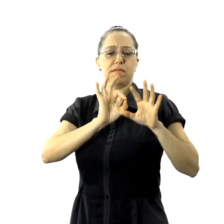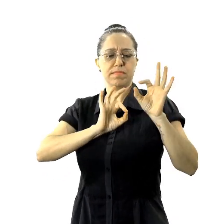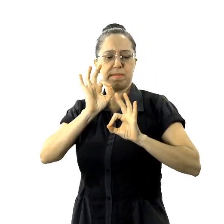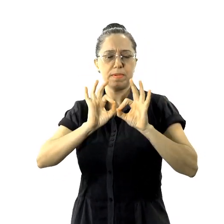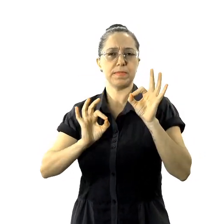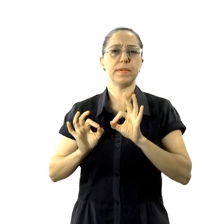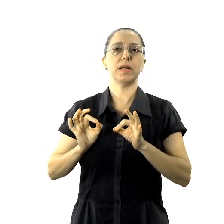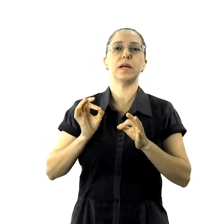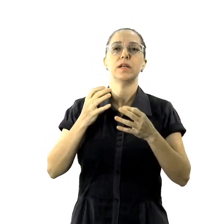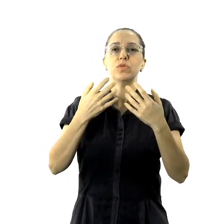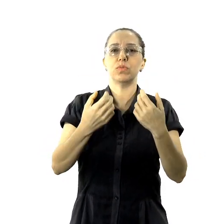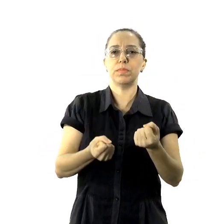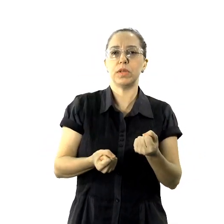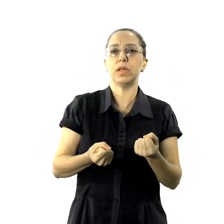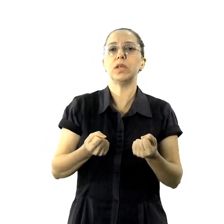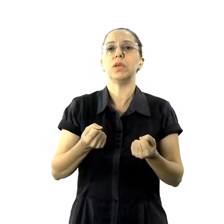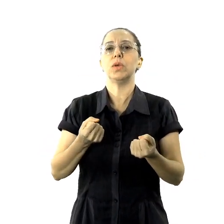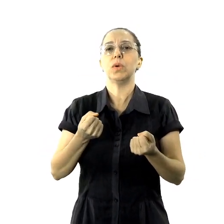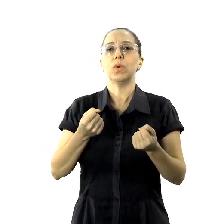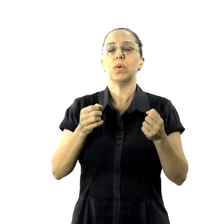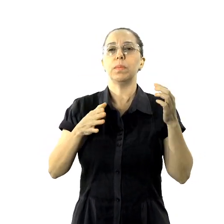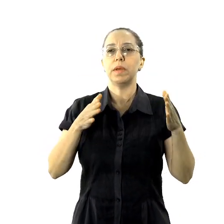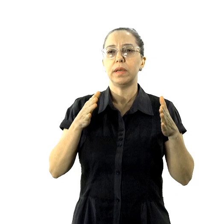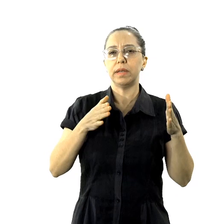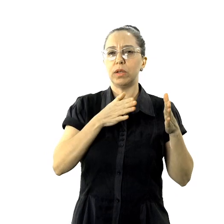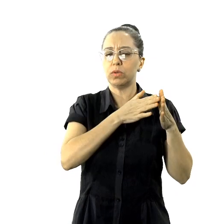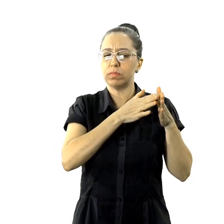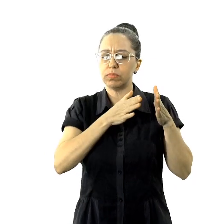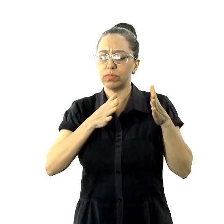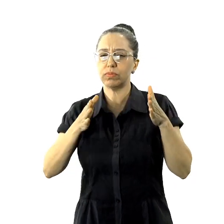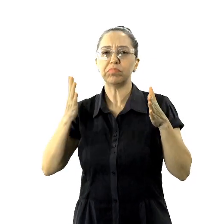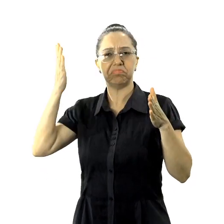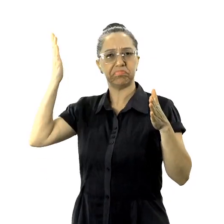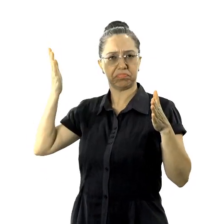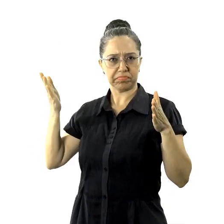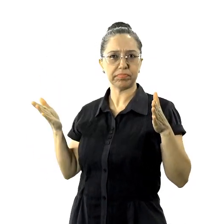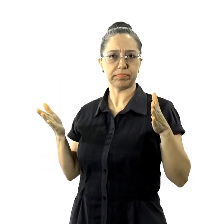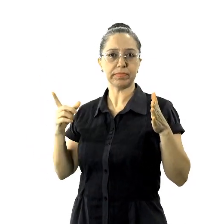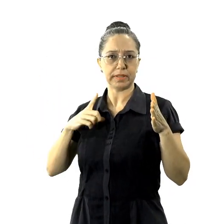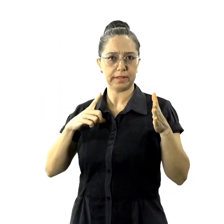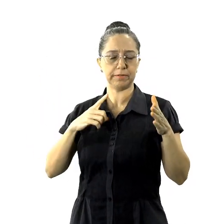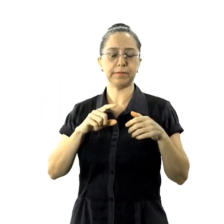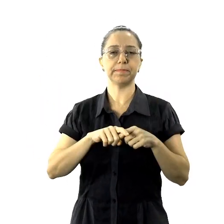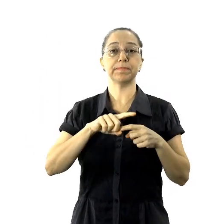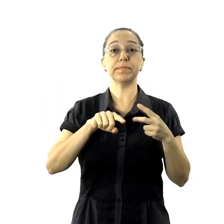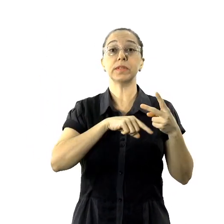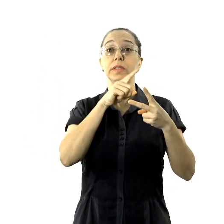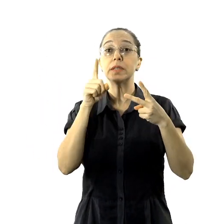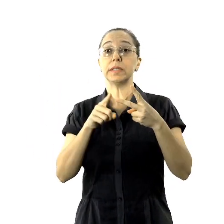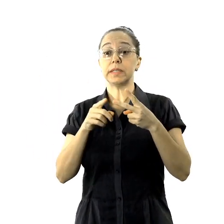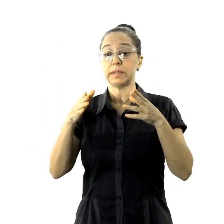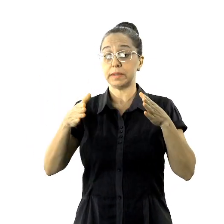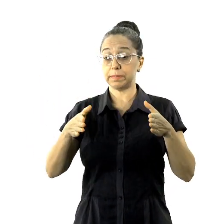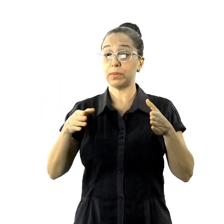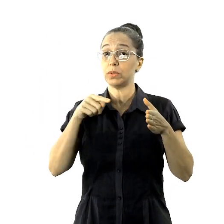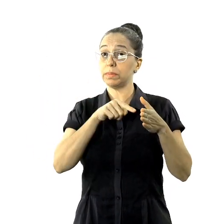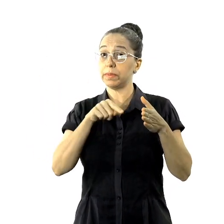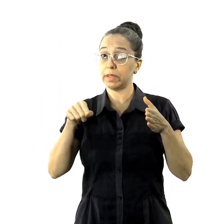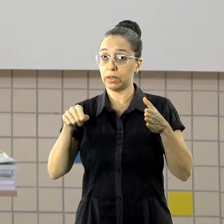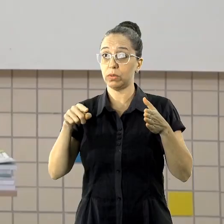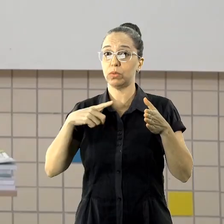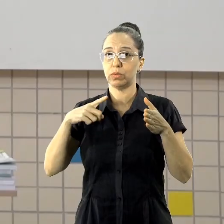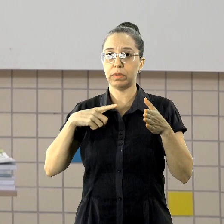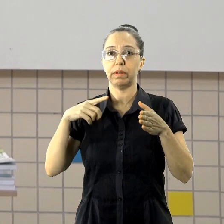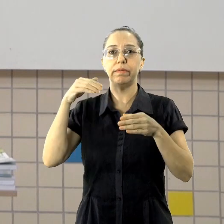o poder, ficando de 1930 até 1934 nessa condição. Em 1932 ocorreram eleições,